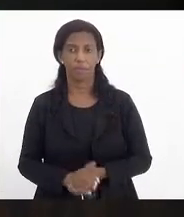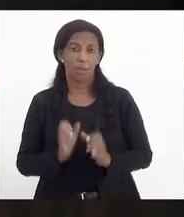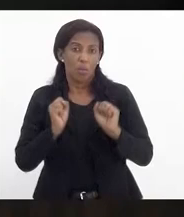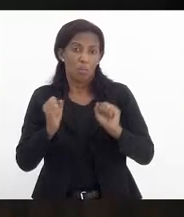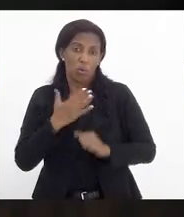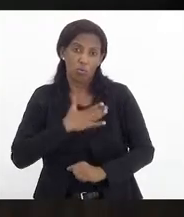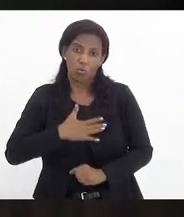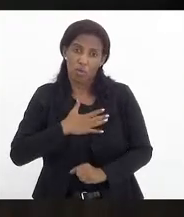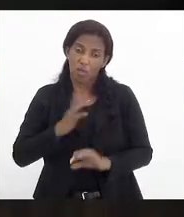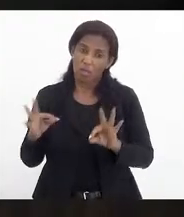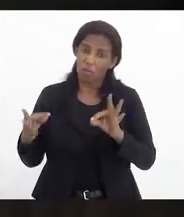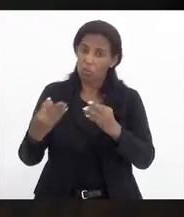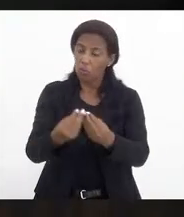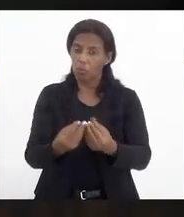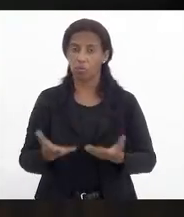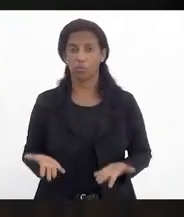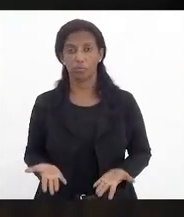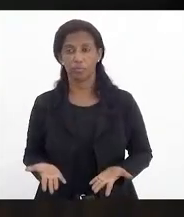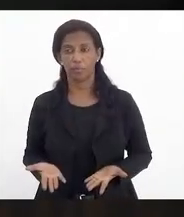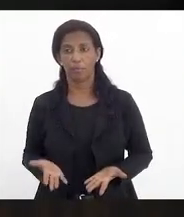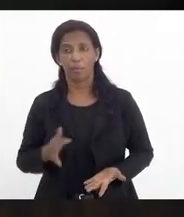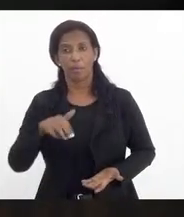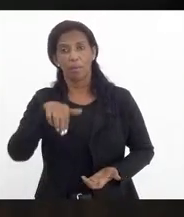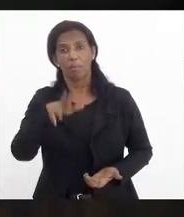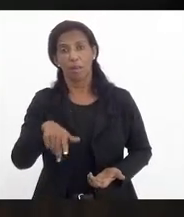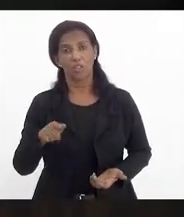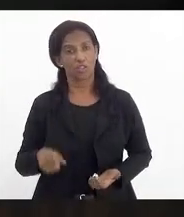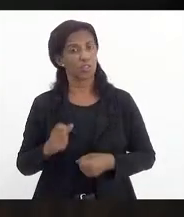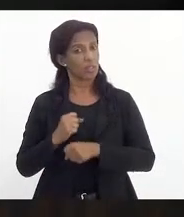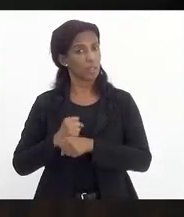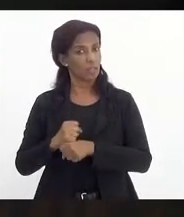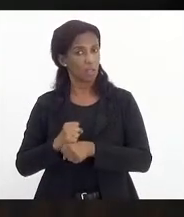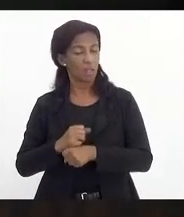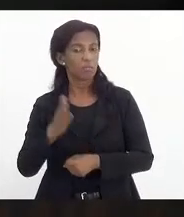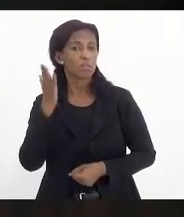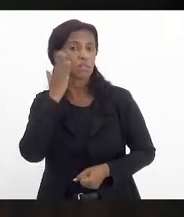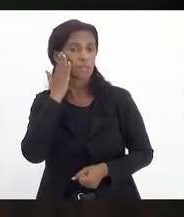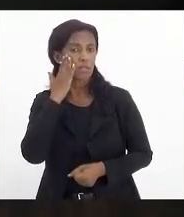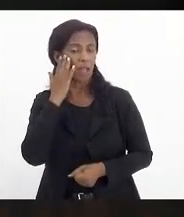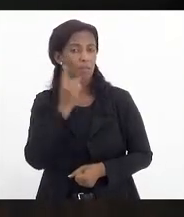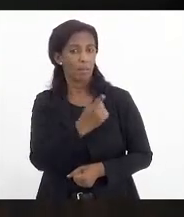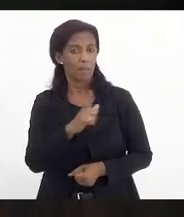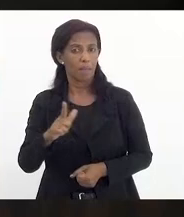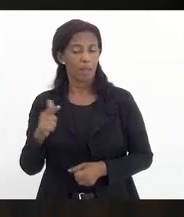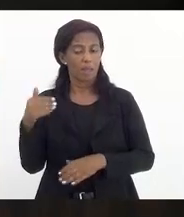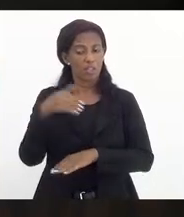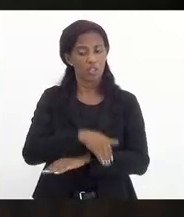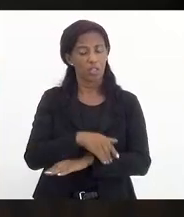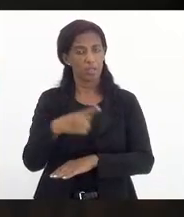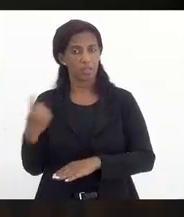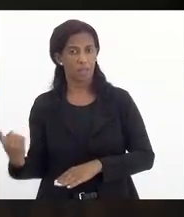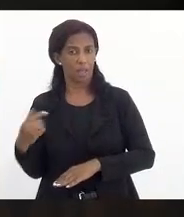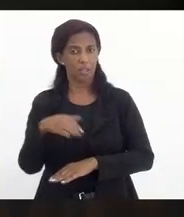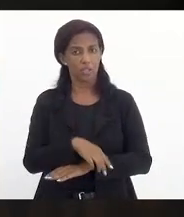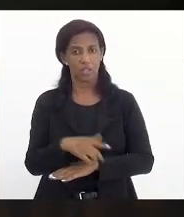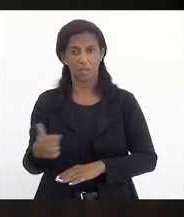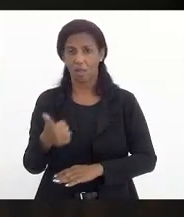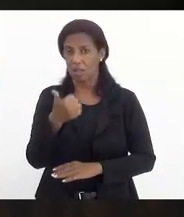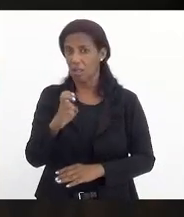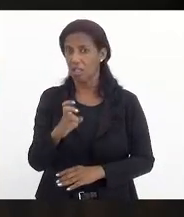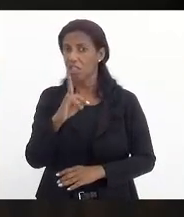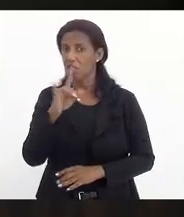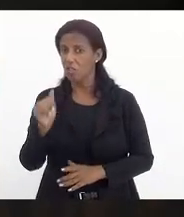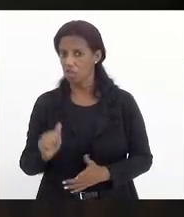todo mundo o que fizemos, mas quem está aqui há algum tempo sabe que os projetos chegam, entram e saem com 15